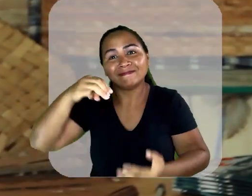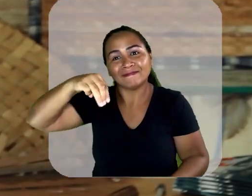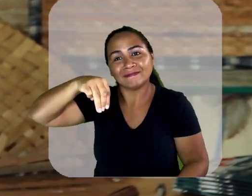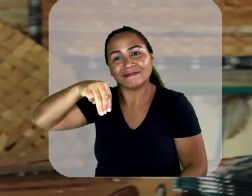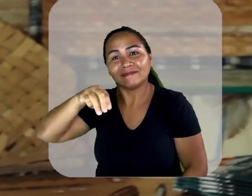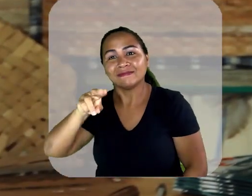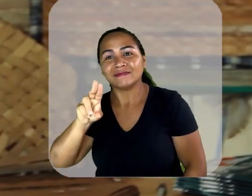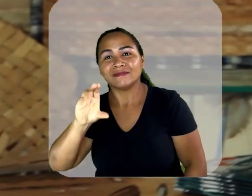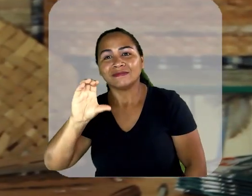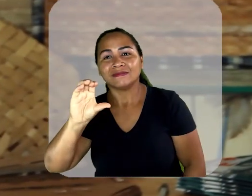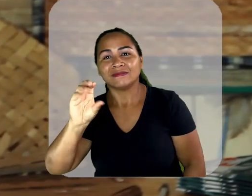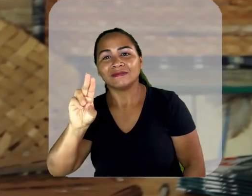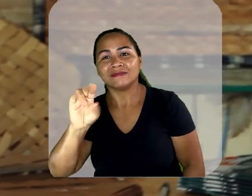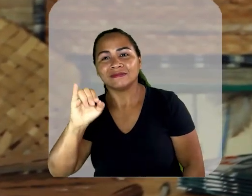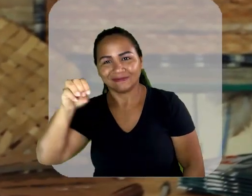mucuim.